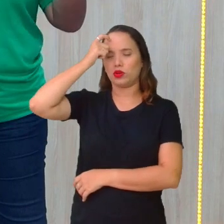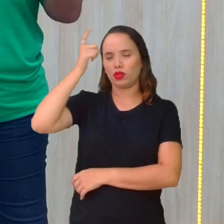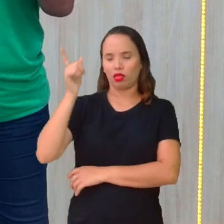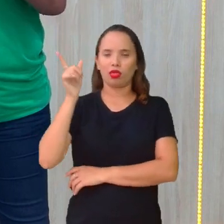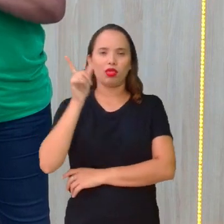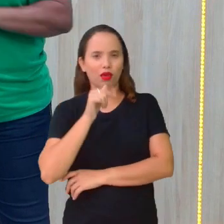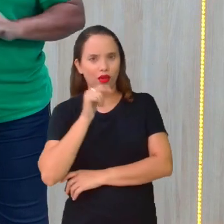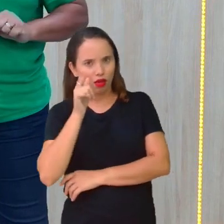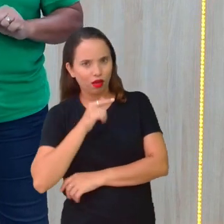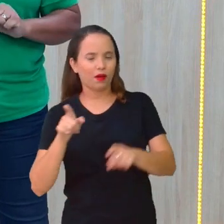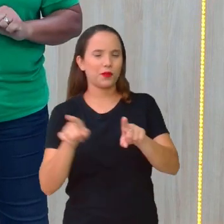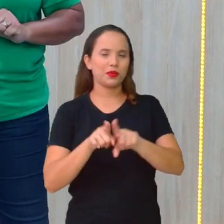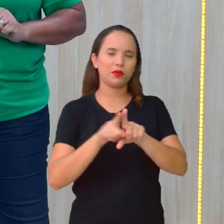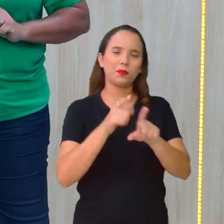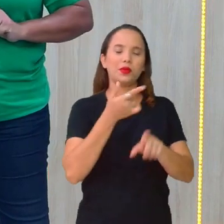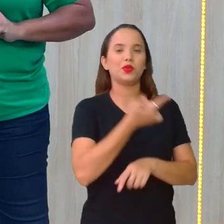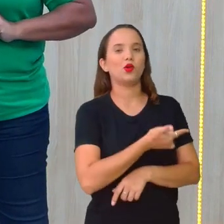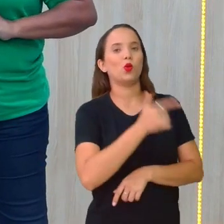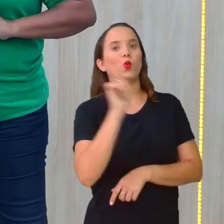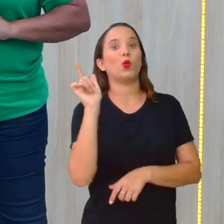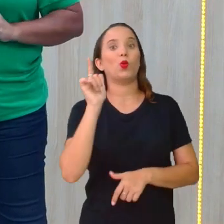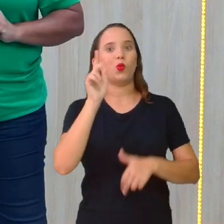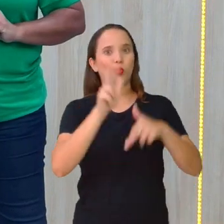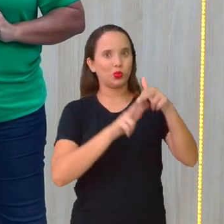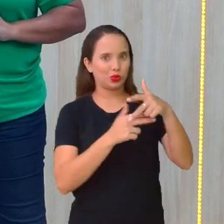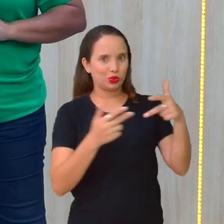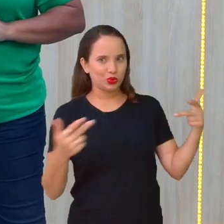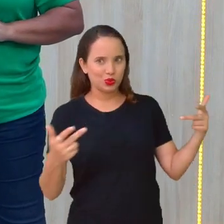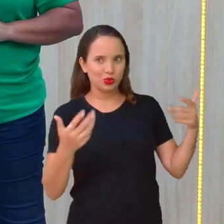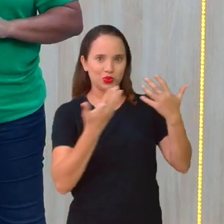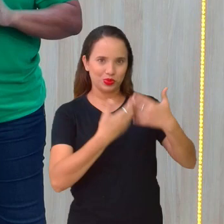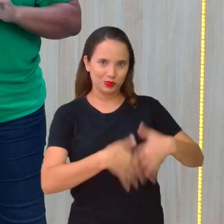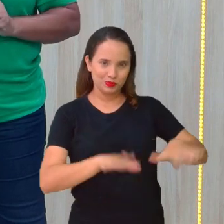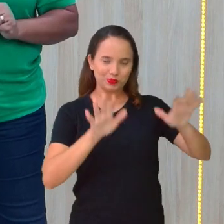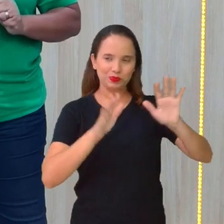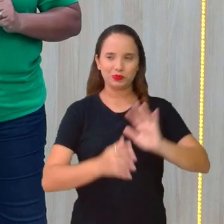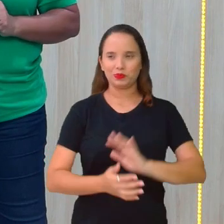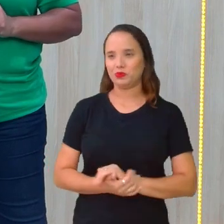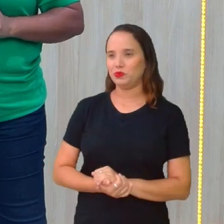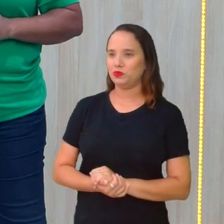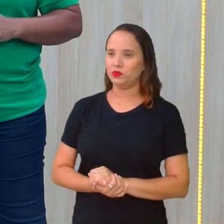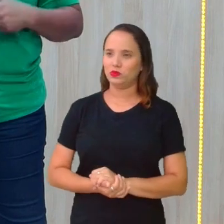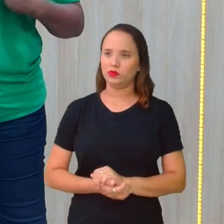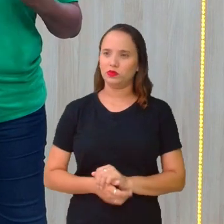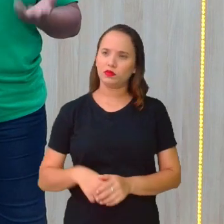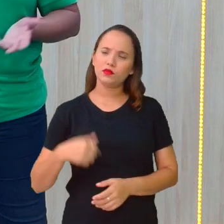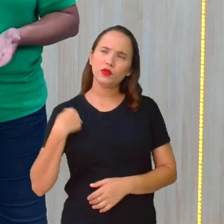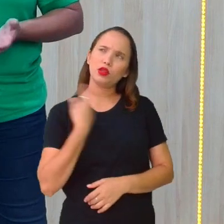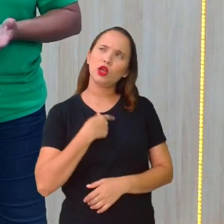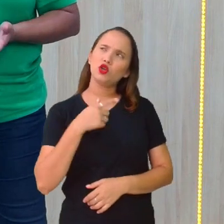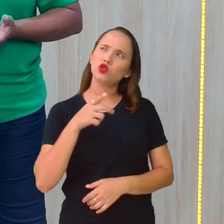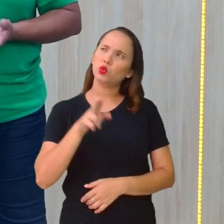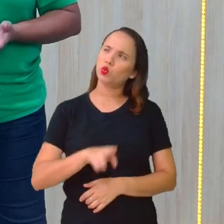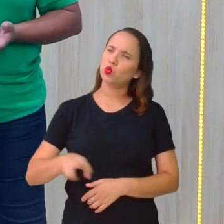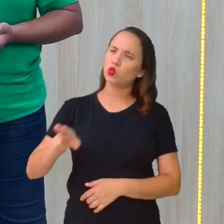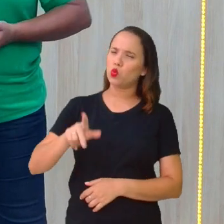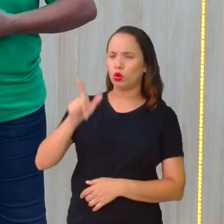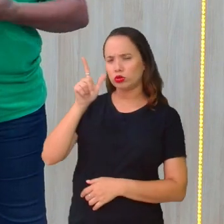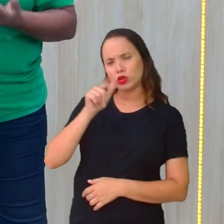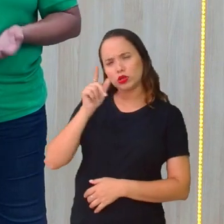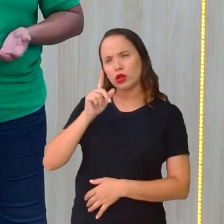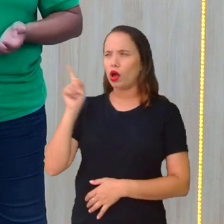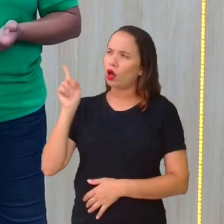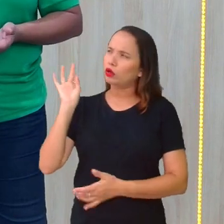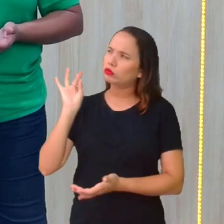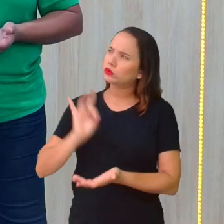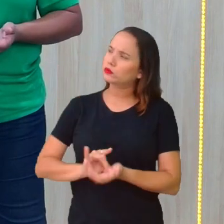água, mas de outros recursos naturais. Será que a gente gasta essa água realmente e